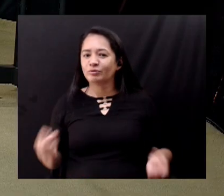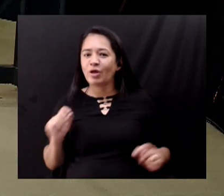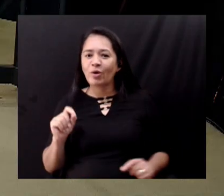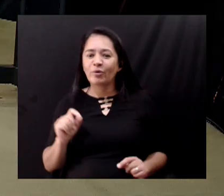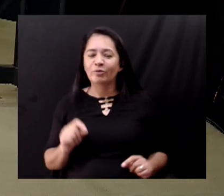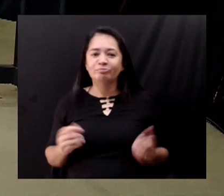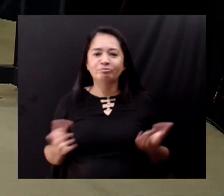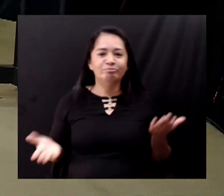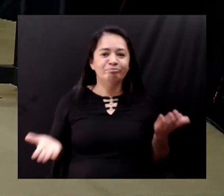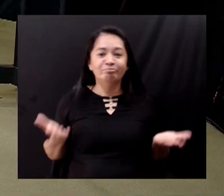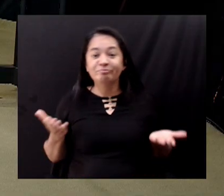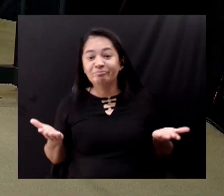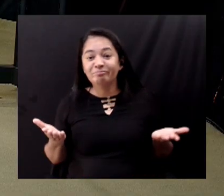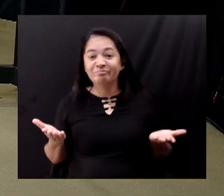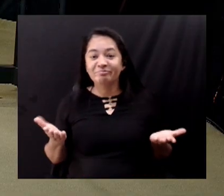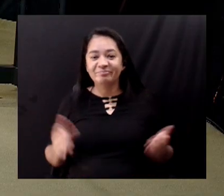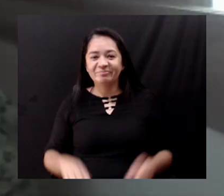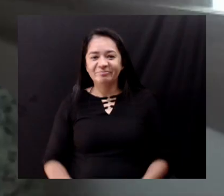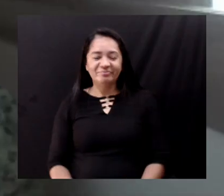hein, Micaela?